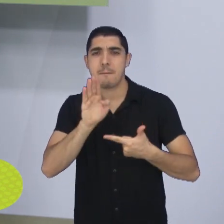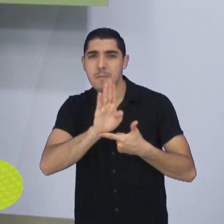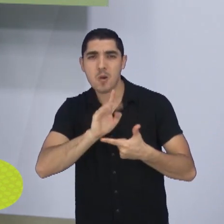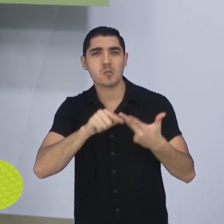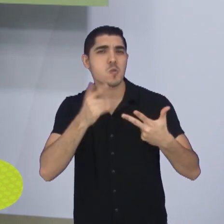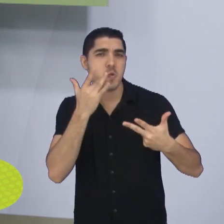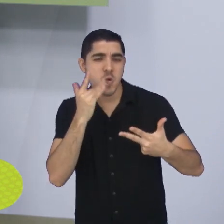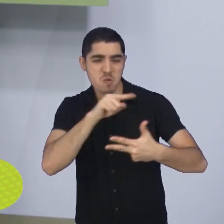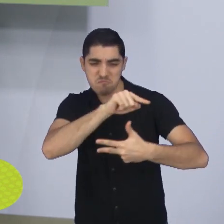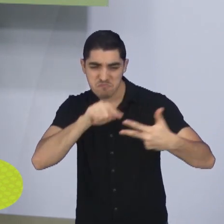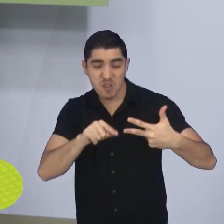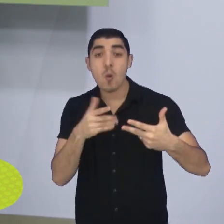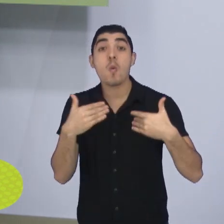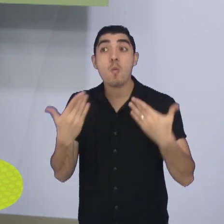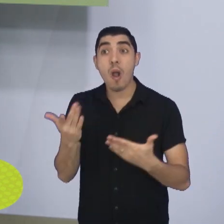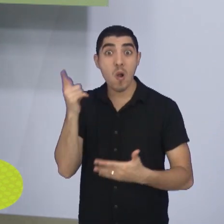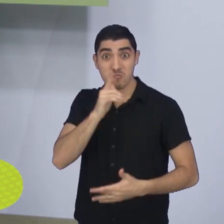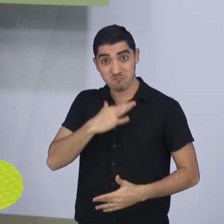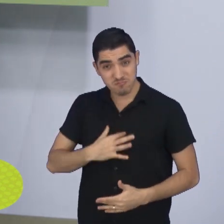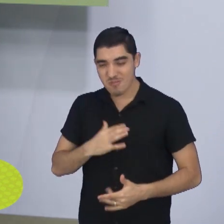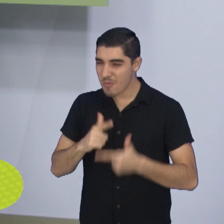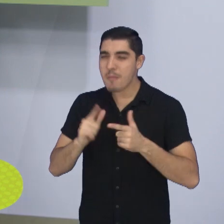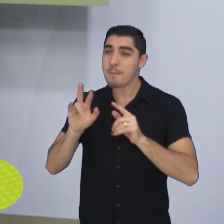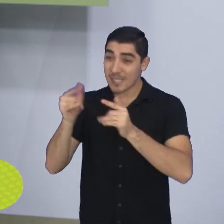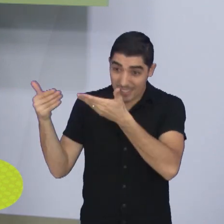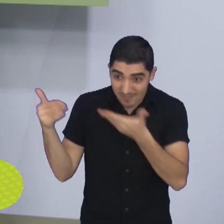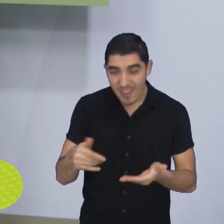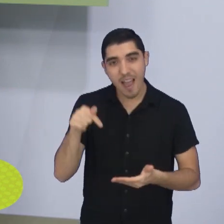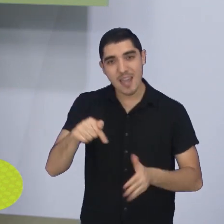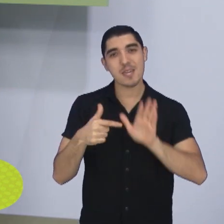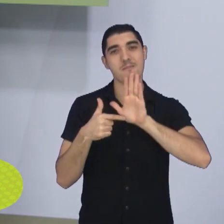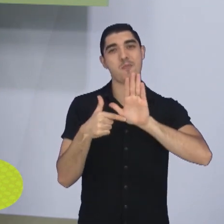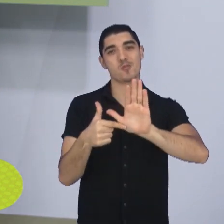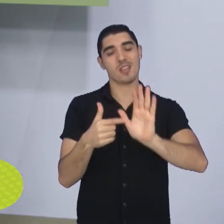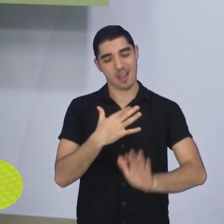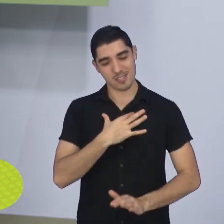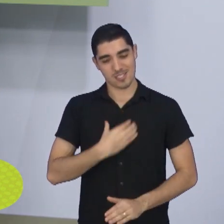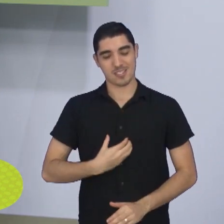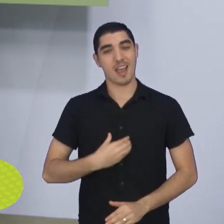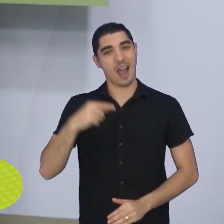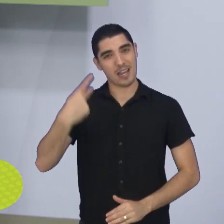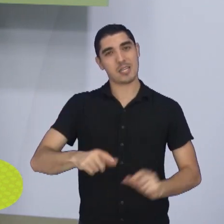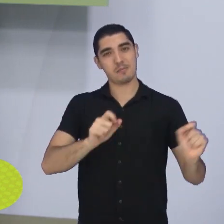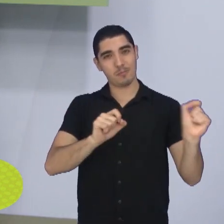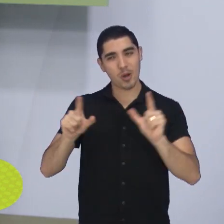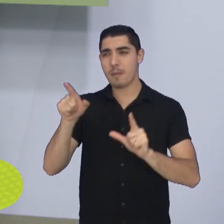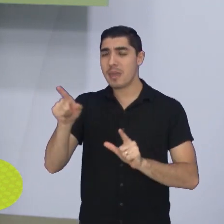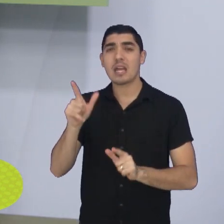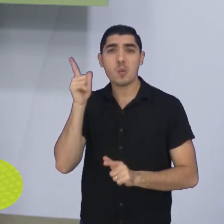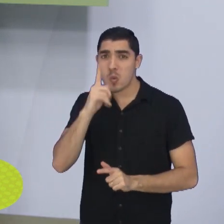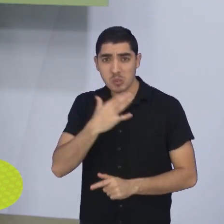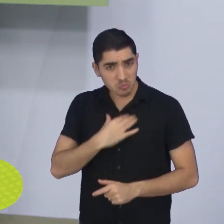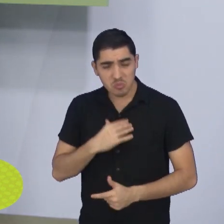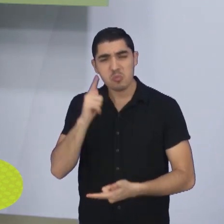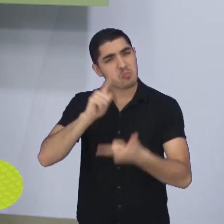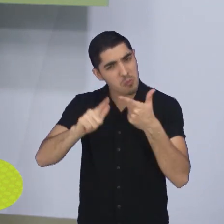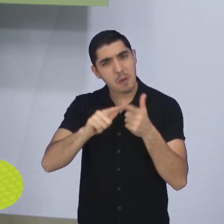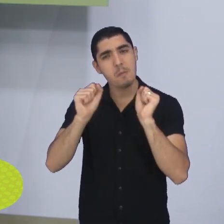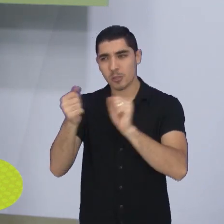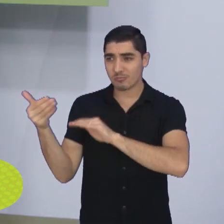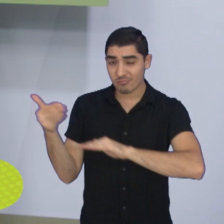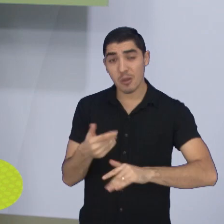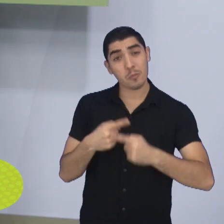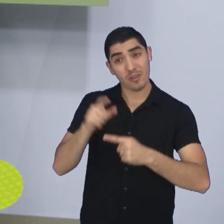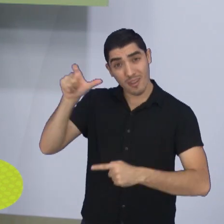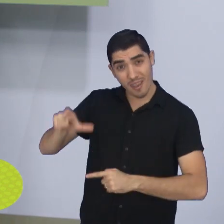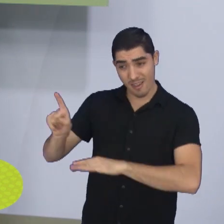ela aqui. Lógico que mesmo sem medalha também ela tem todas as portas abertas aqui do Hora do Esporte para conversar com a gente, porque ela é um personagem